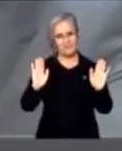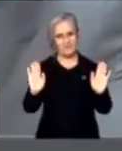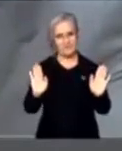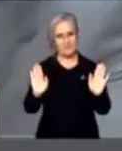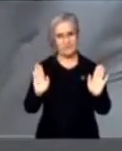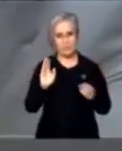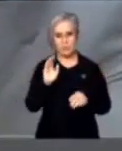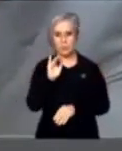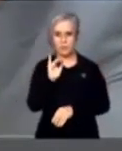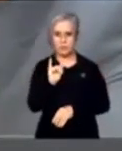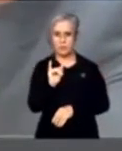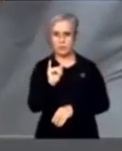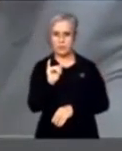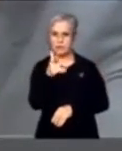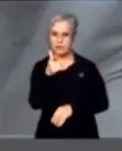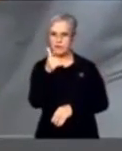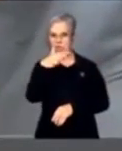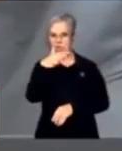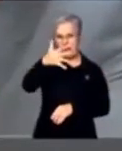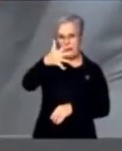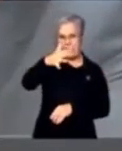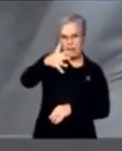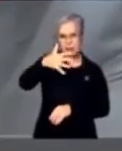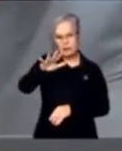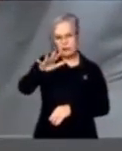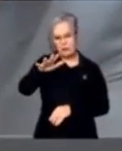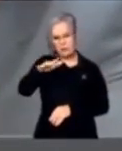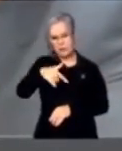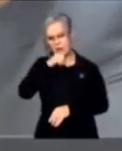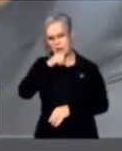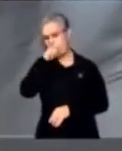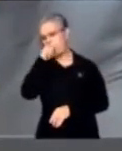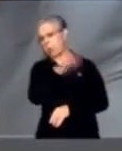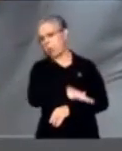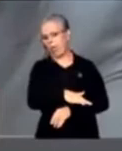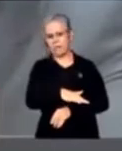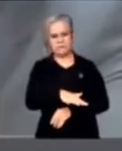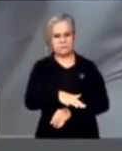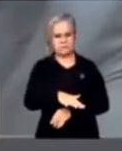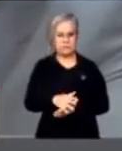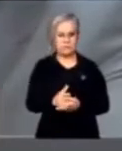Se não és frio nem quente, vomitar-te-ei da minha boca.